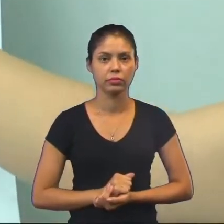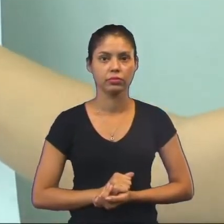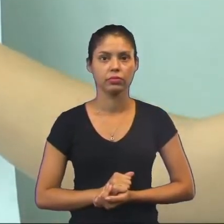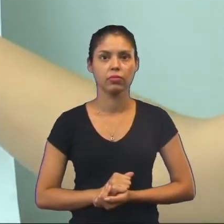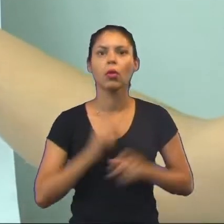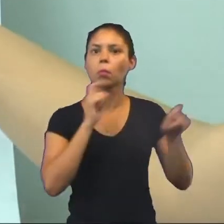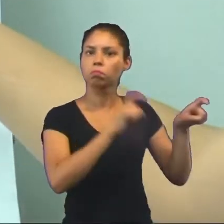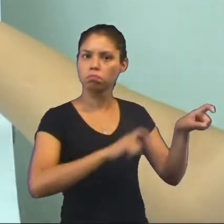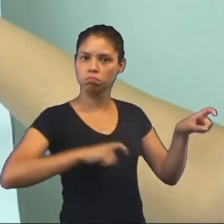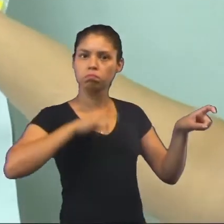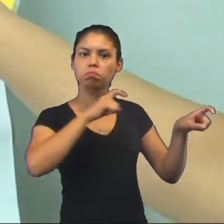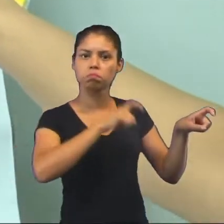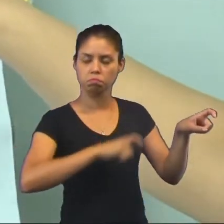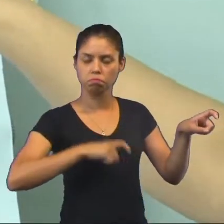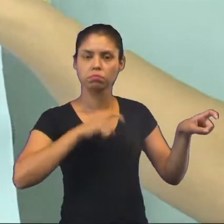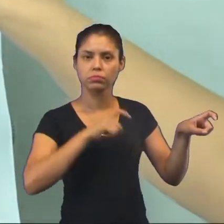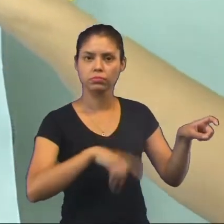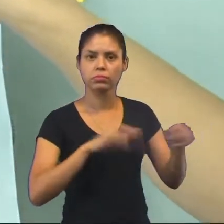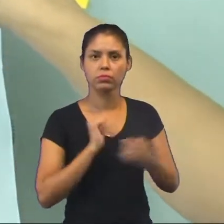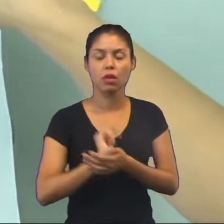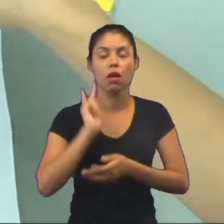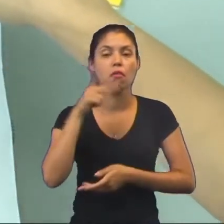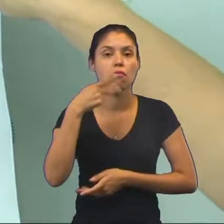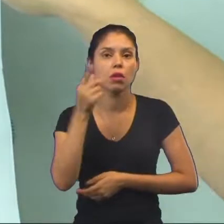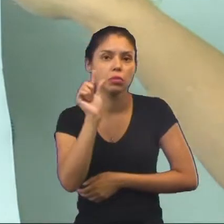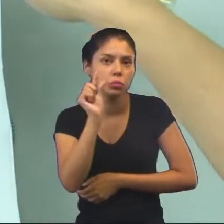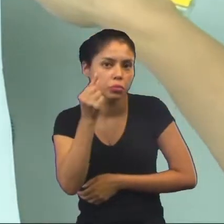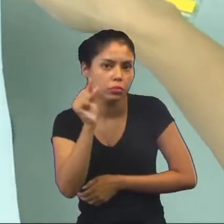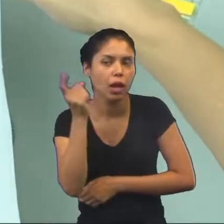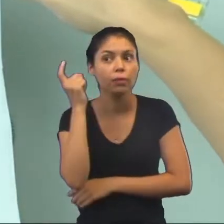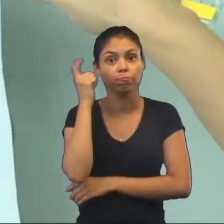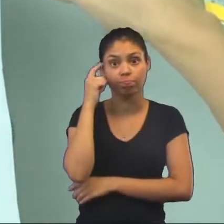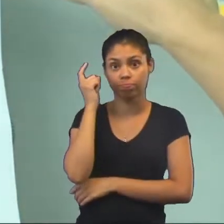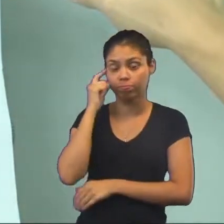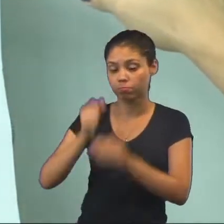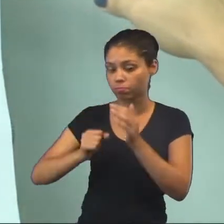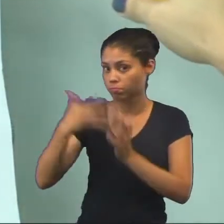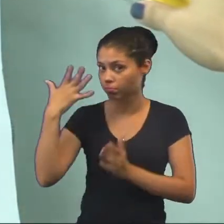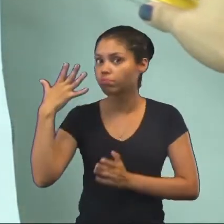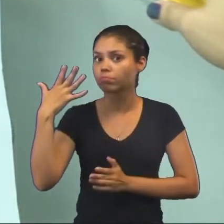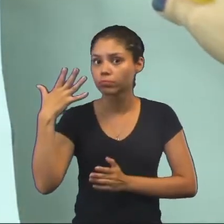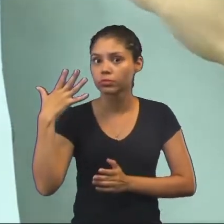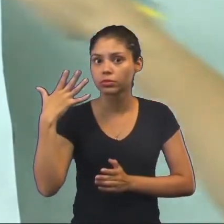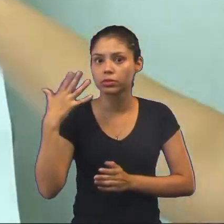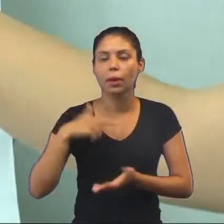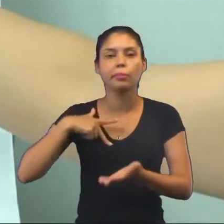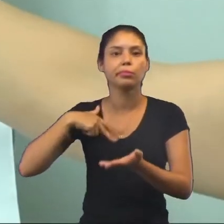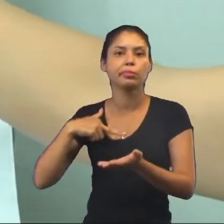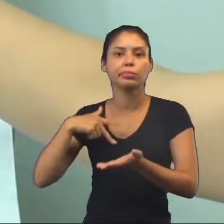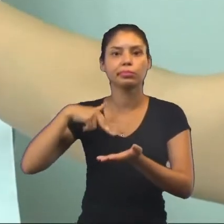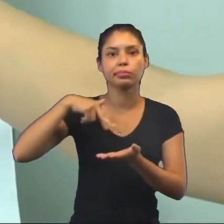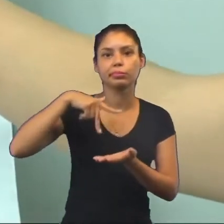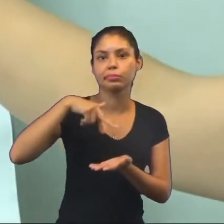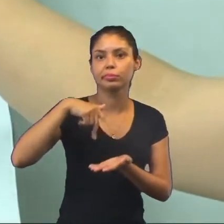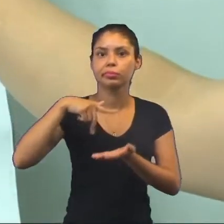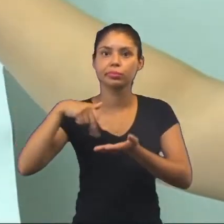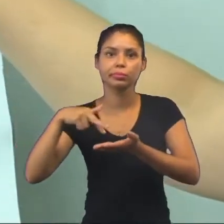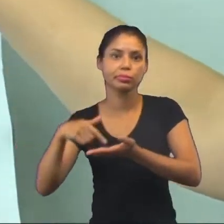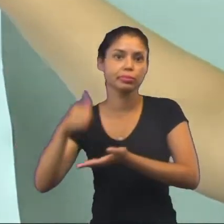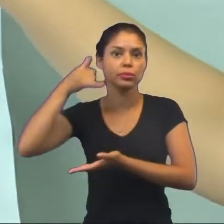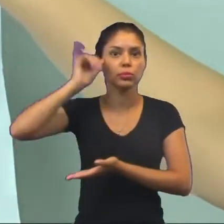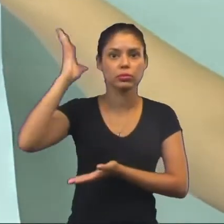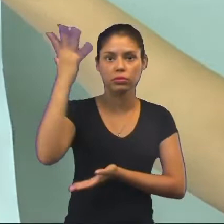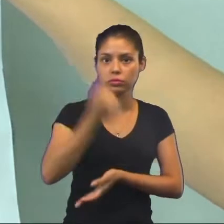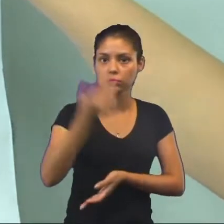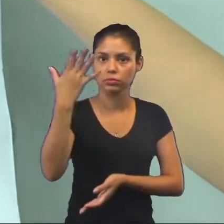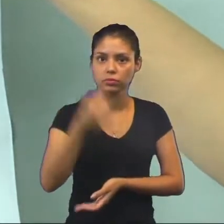Um fazendeiro, desses que falam pouco e pensam muito, estava a caminhar com sua vaca,